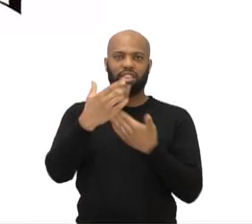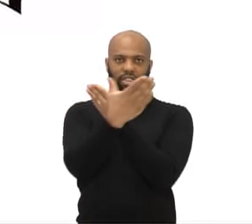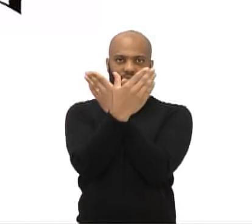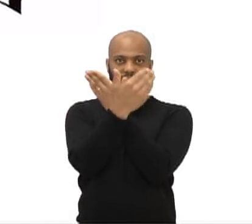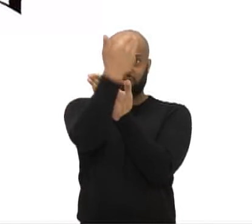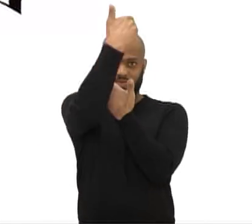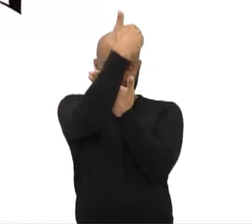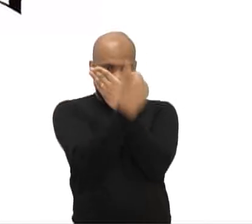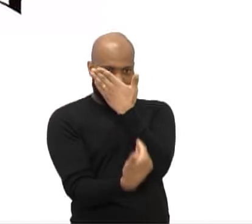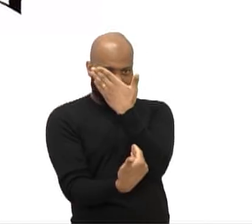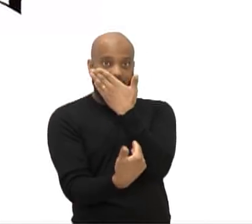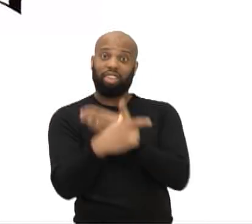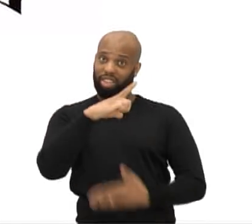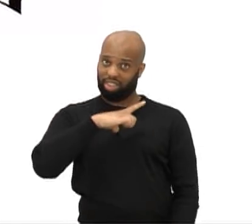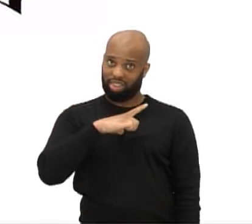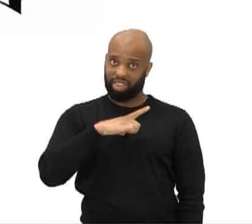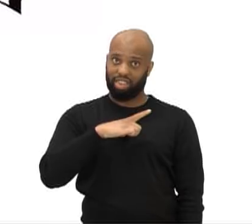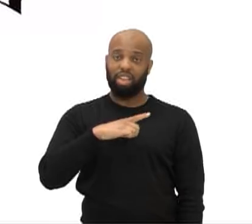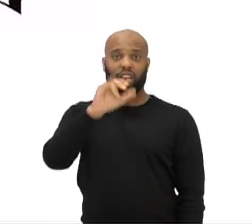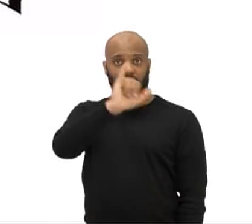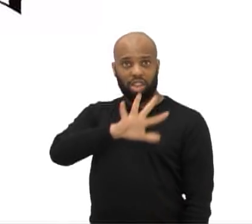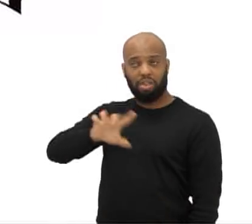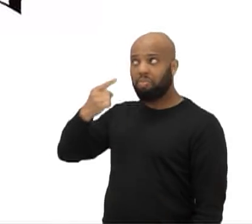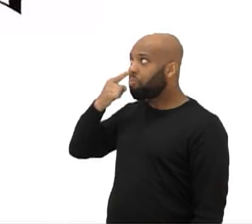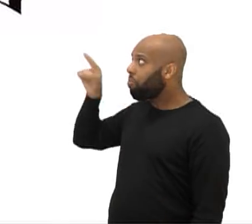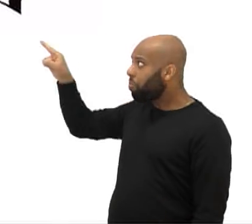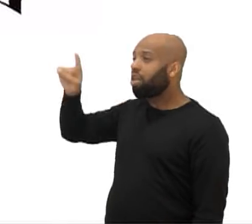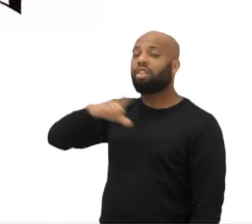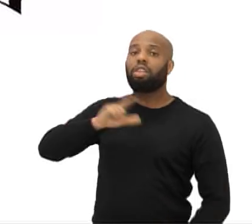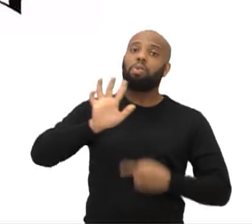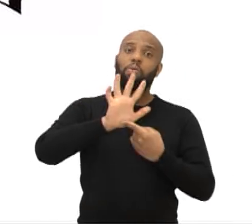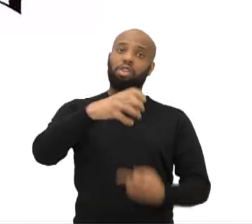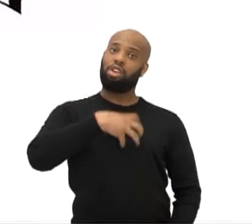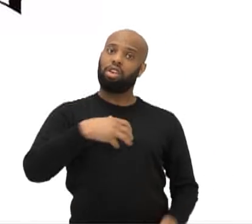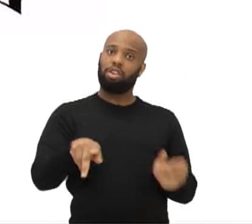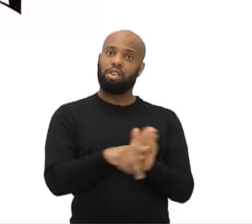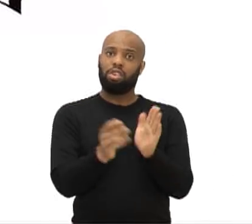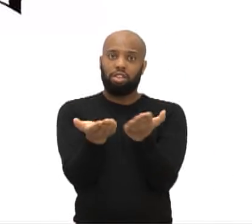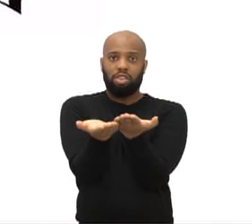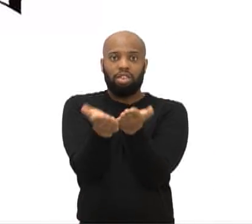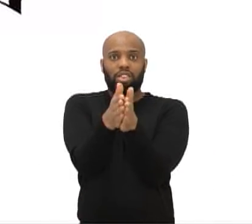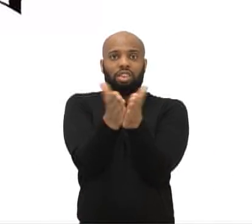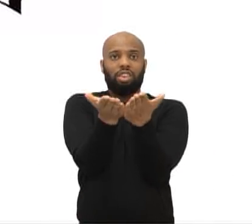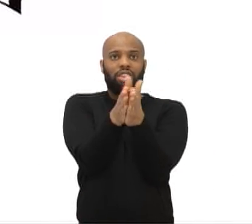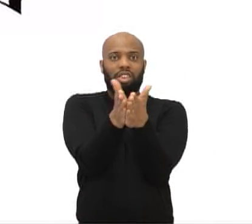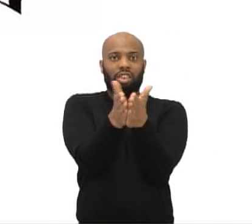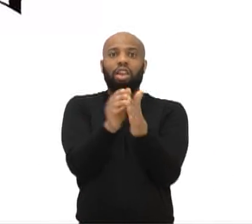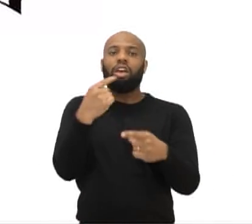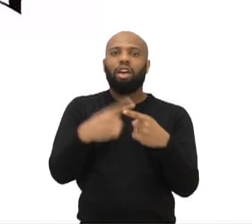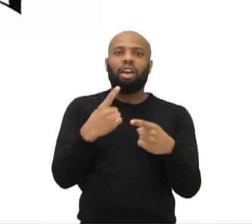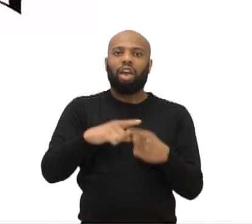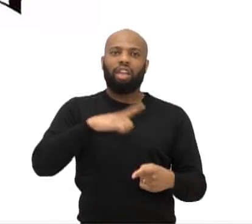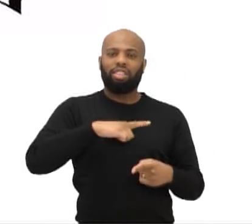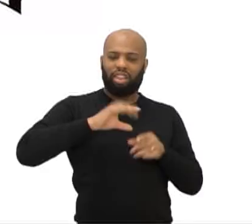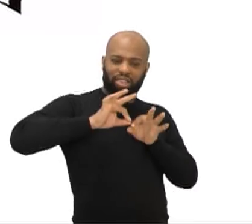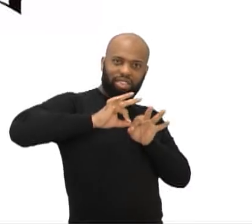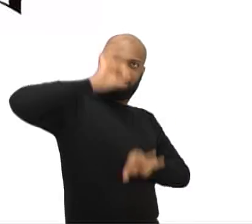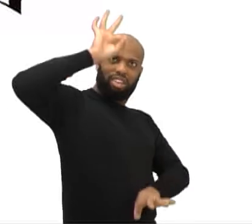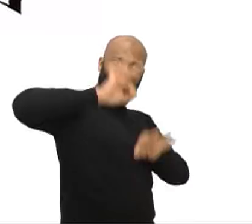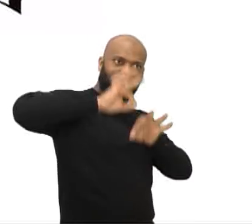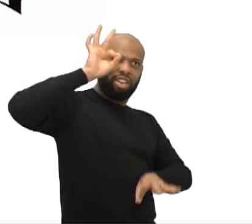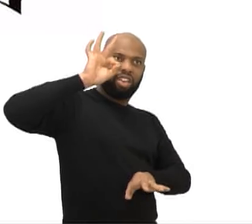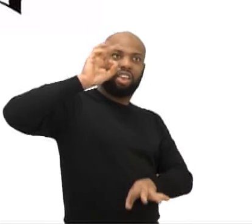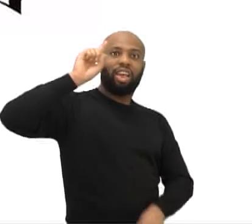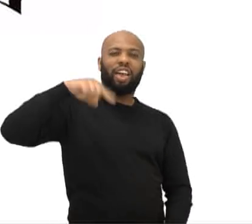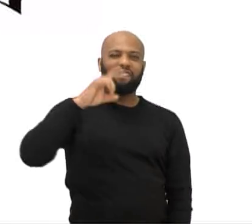A imagem de uma borboleta, ela nos dá a ideia de simetria. Observe que a reta vertical é